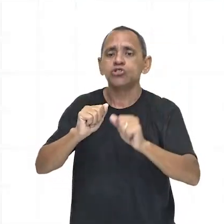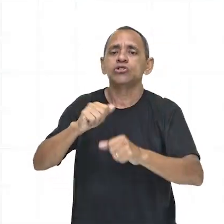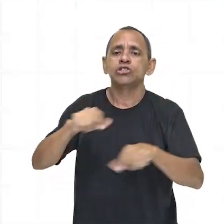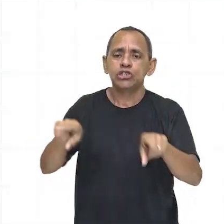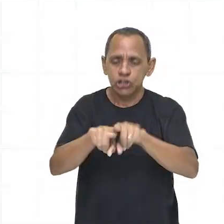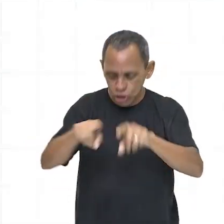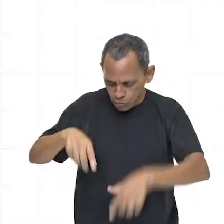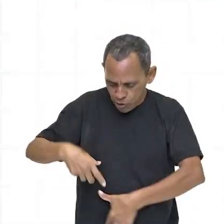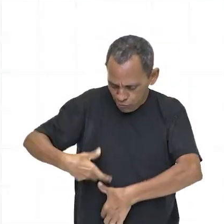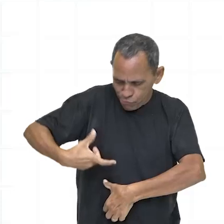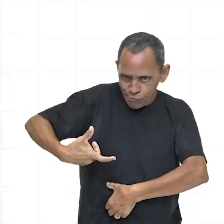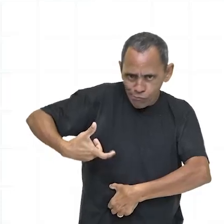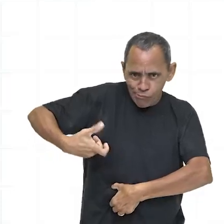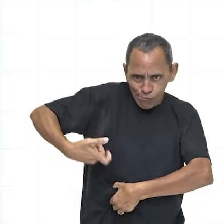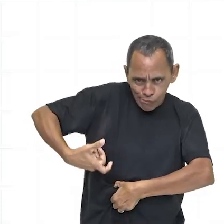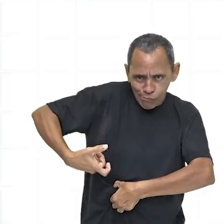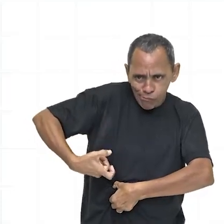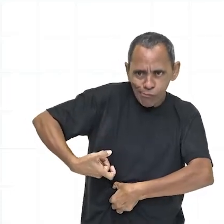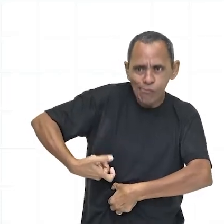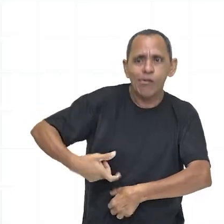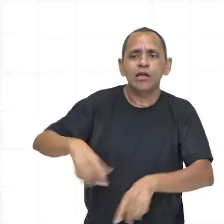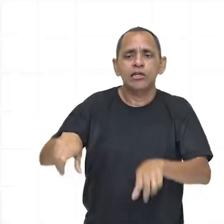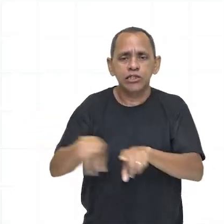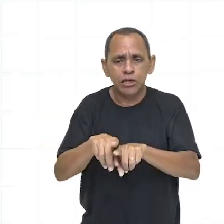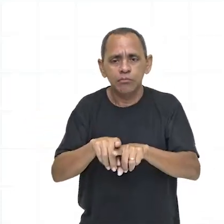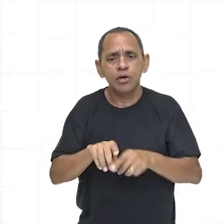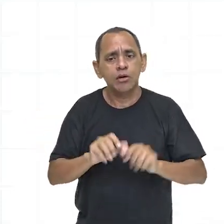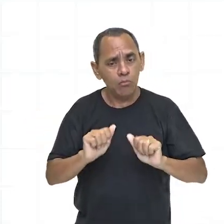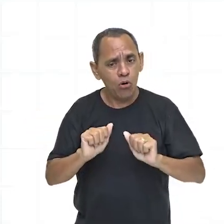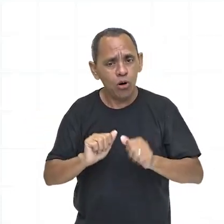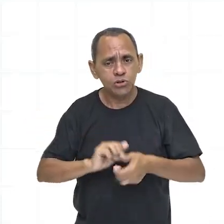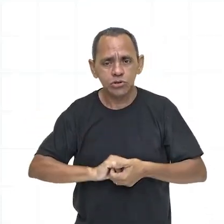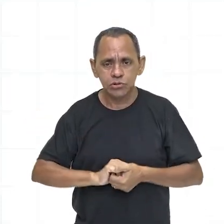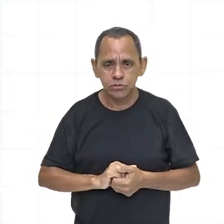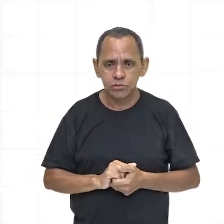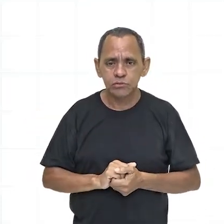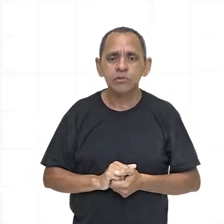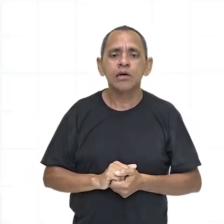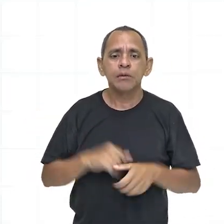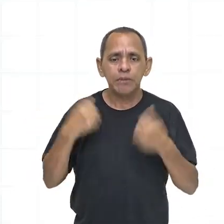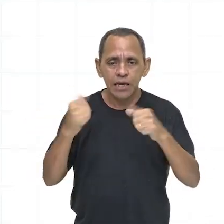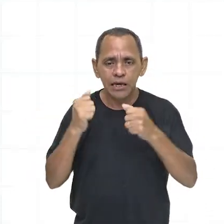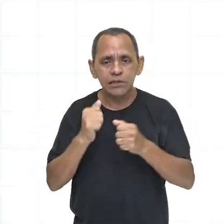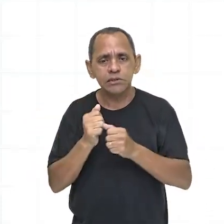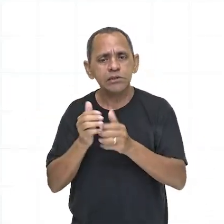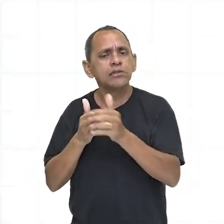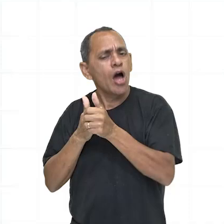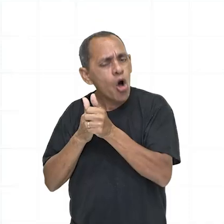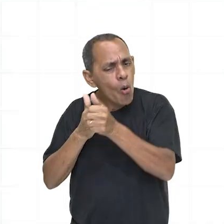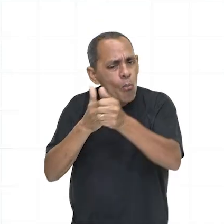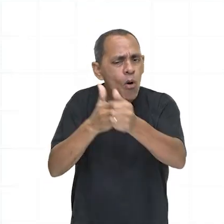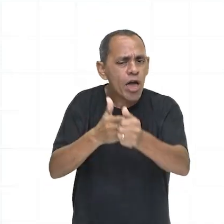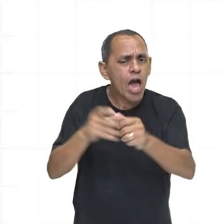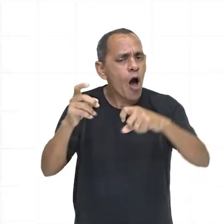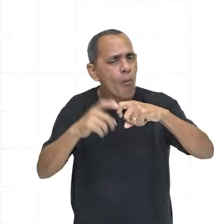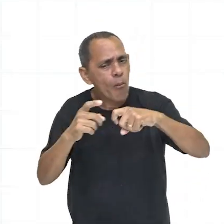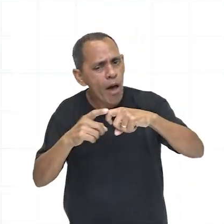ela recebe. Então isso daí tem todo um acompanhamento médico, de enfermeiros que ensinam como que a pessoa tem